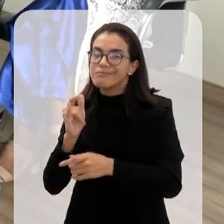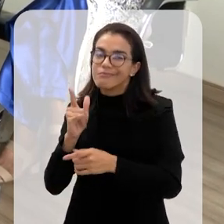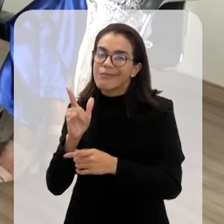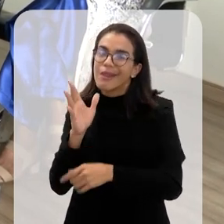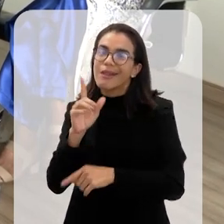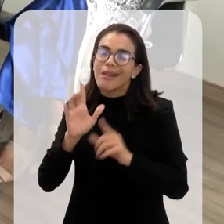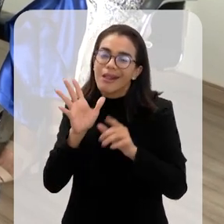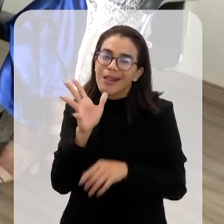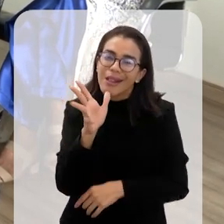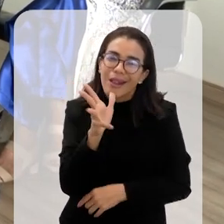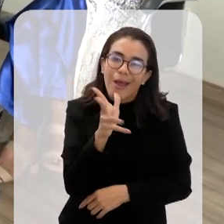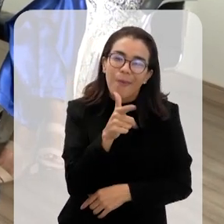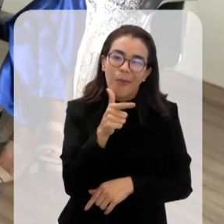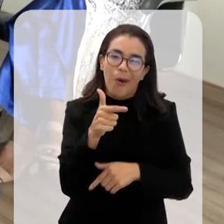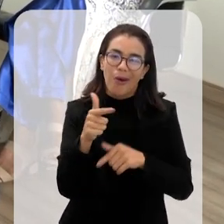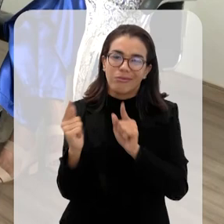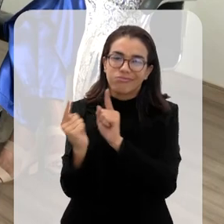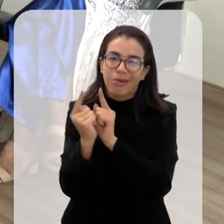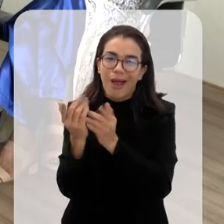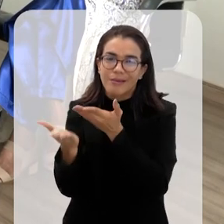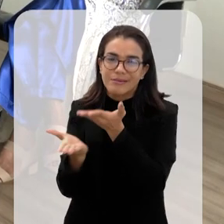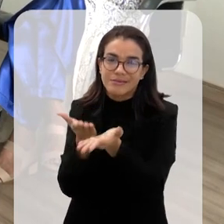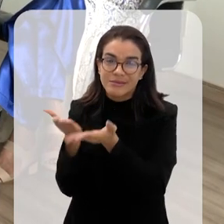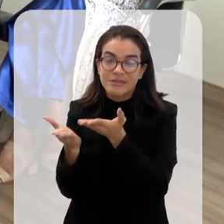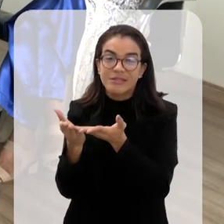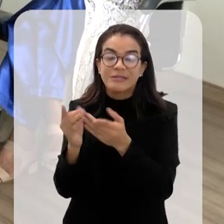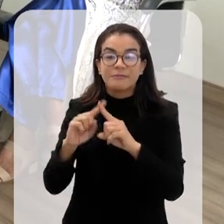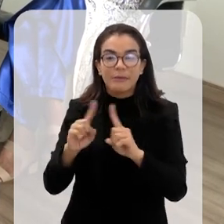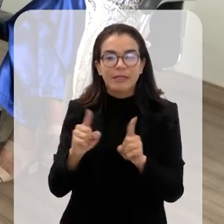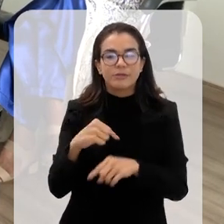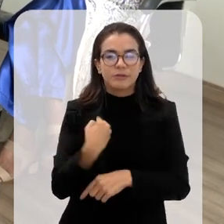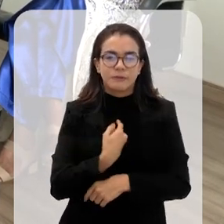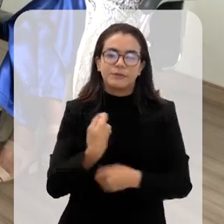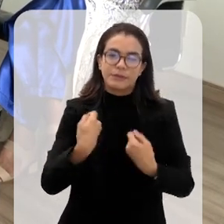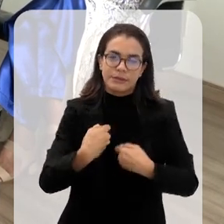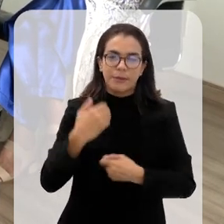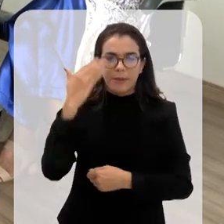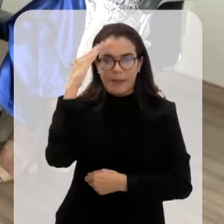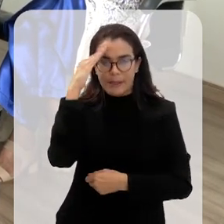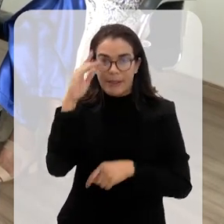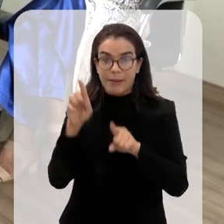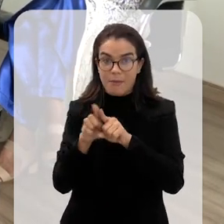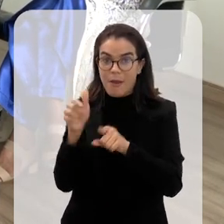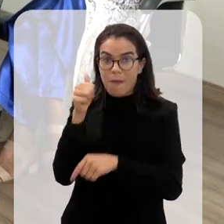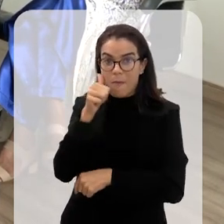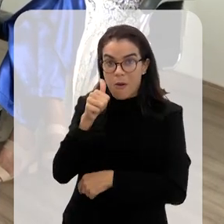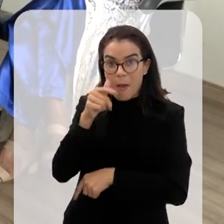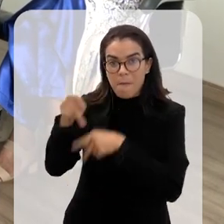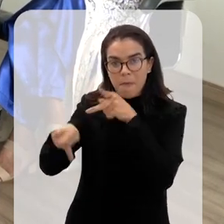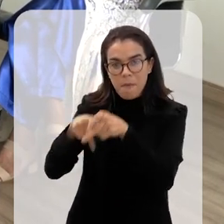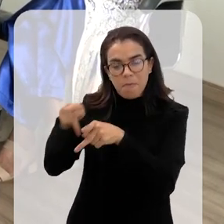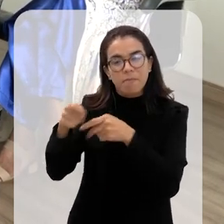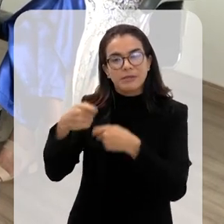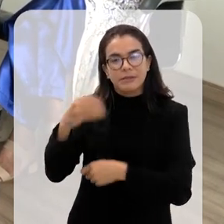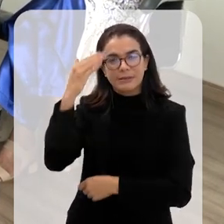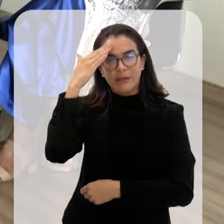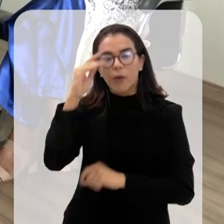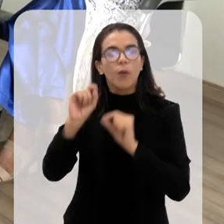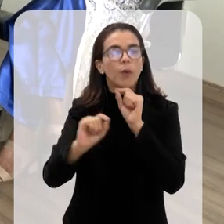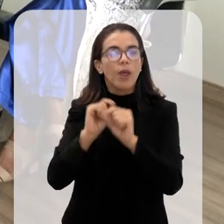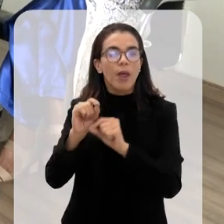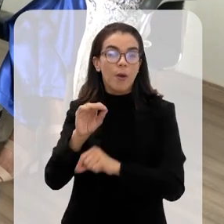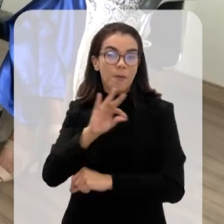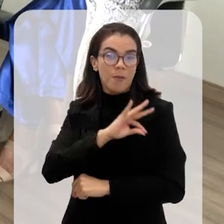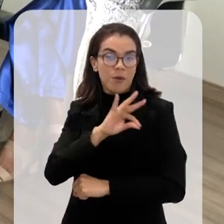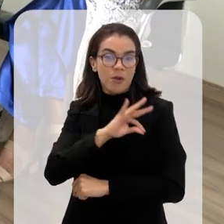de morosidade no atendimento. Só que nós temos também que entender, né, as mulheres têm que entender, que da